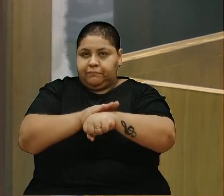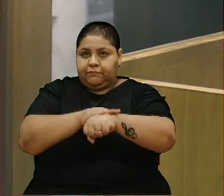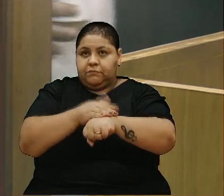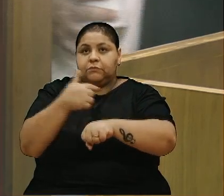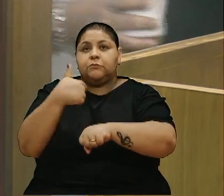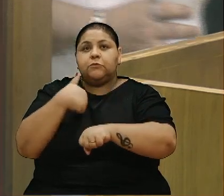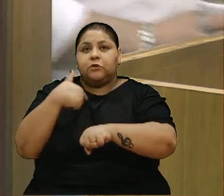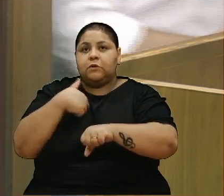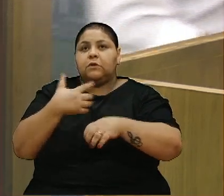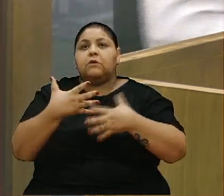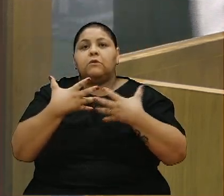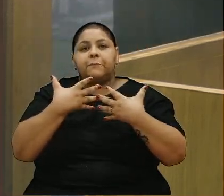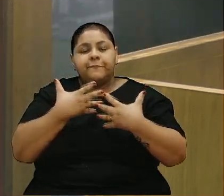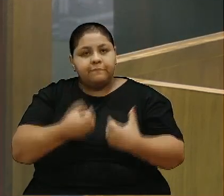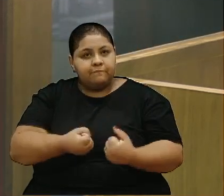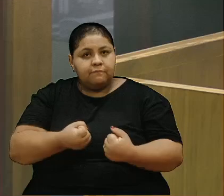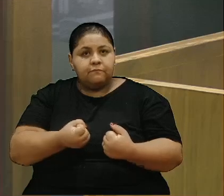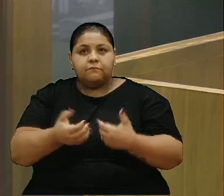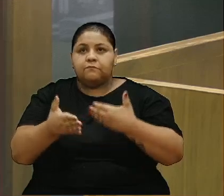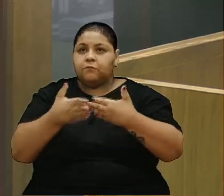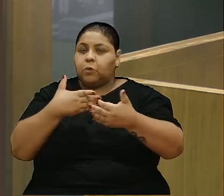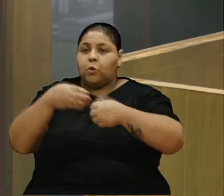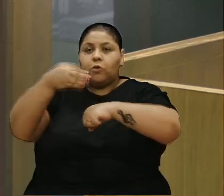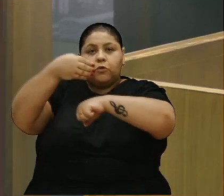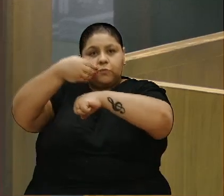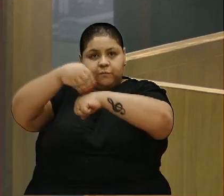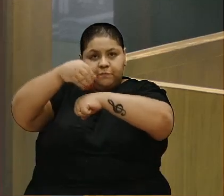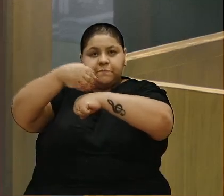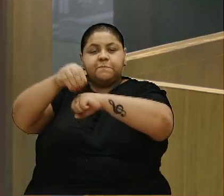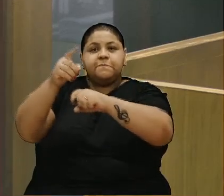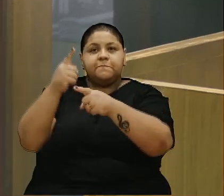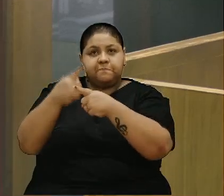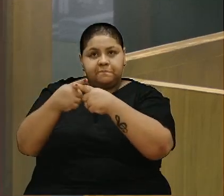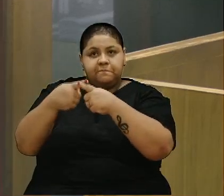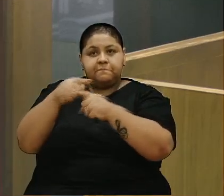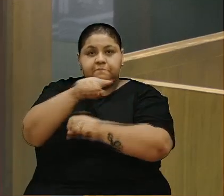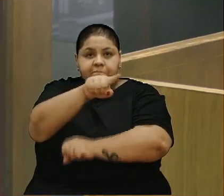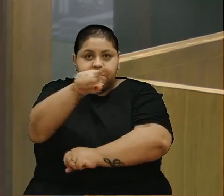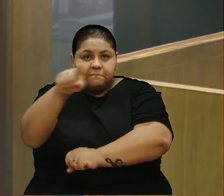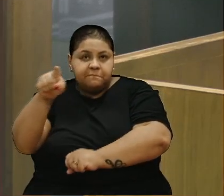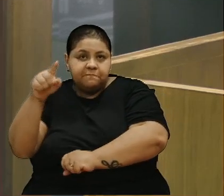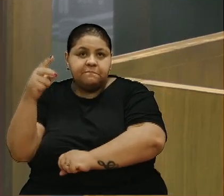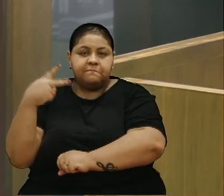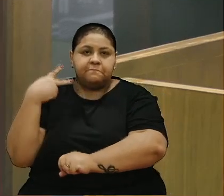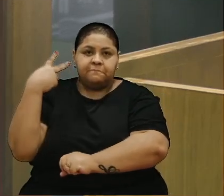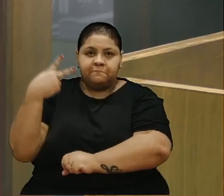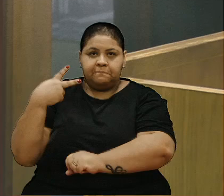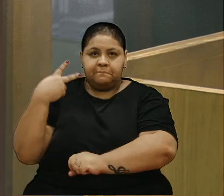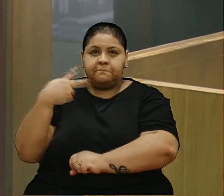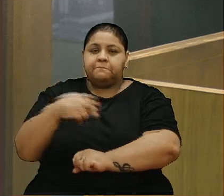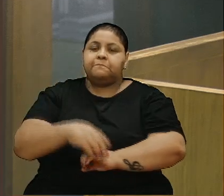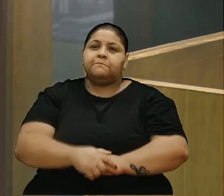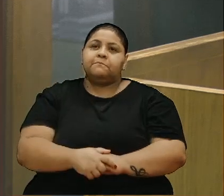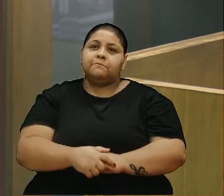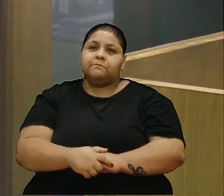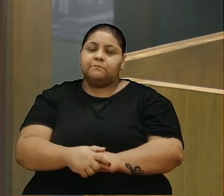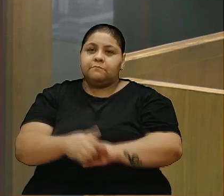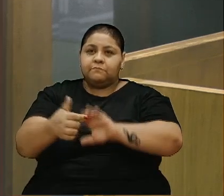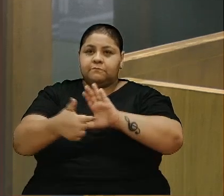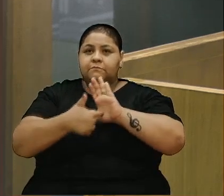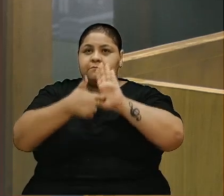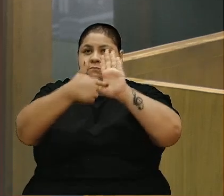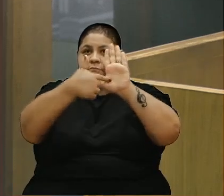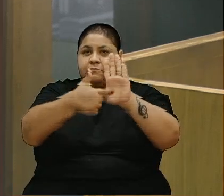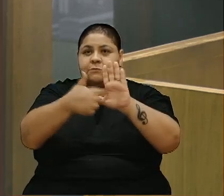eu aceito qualquer sugestão também de vocês, senhores vereadores. Vou apresentar para